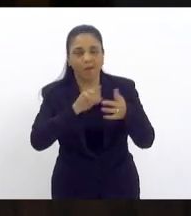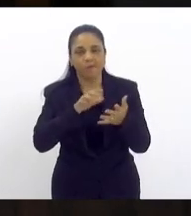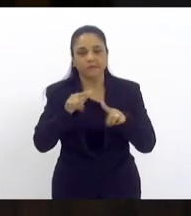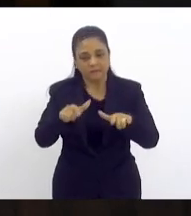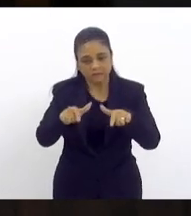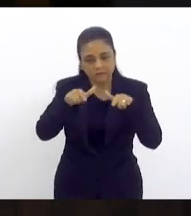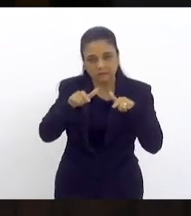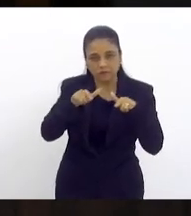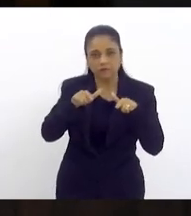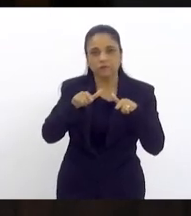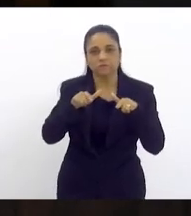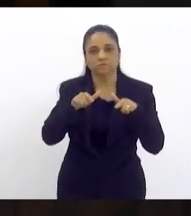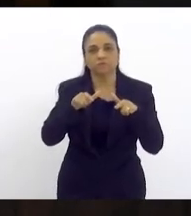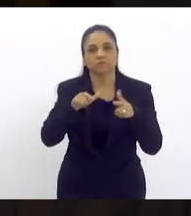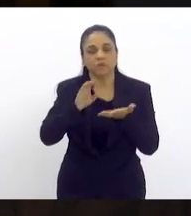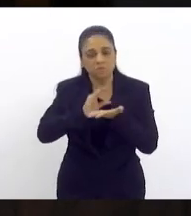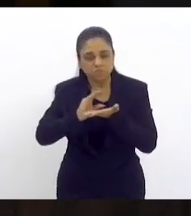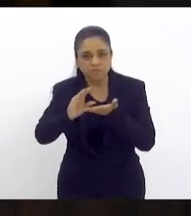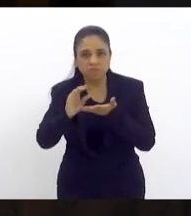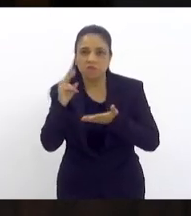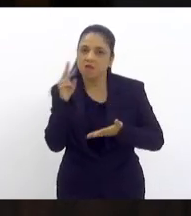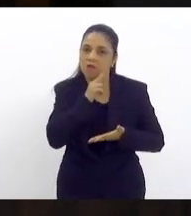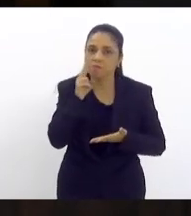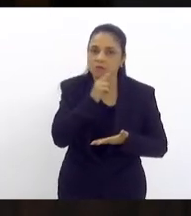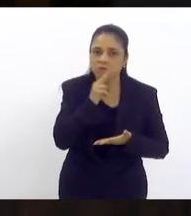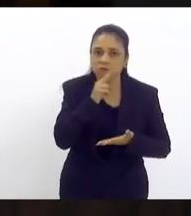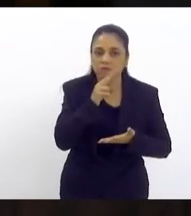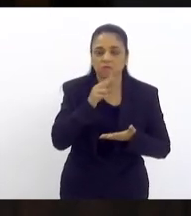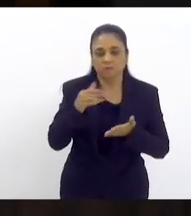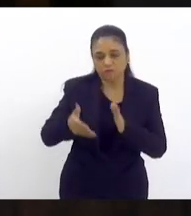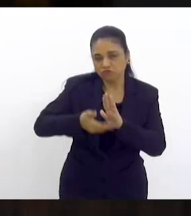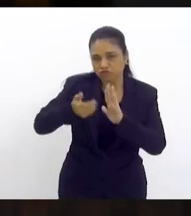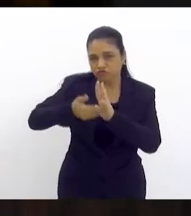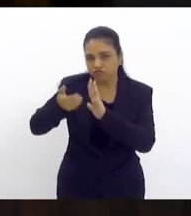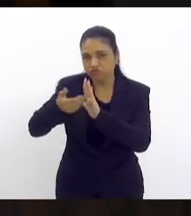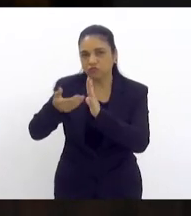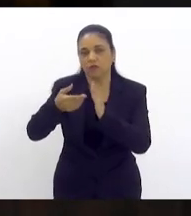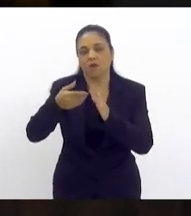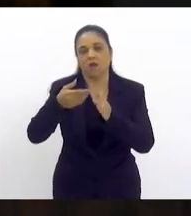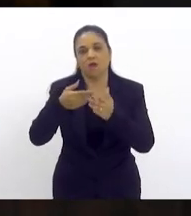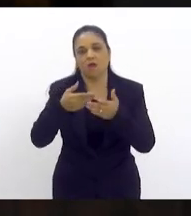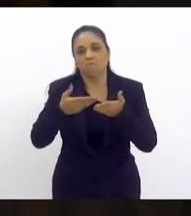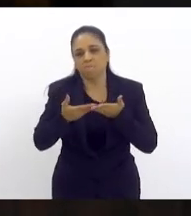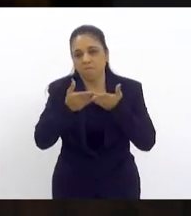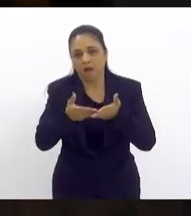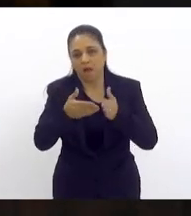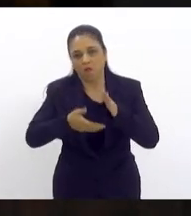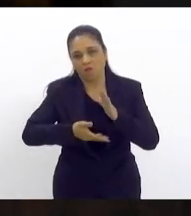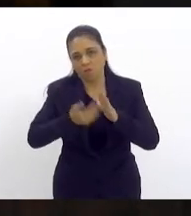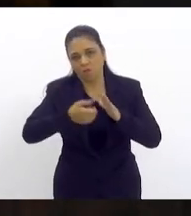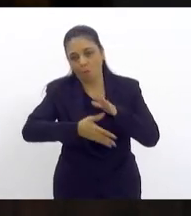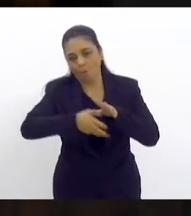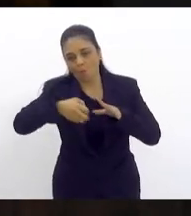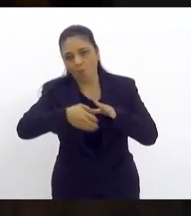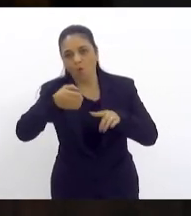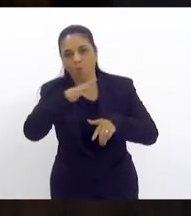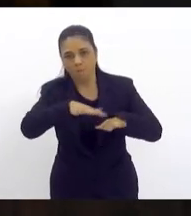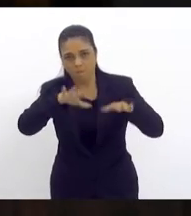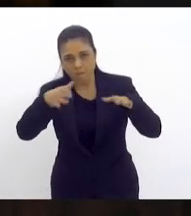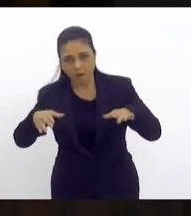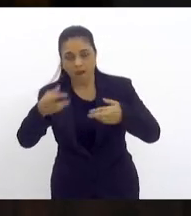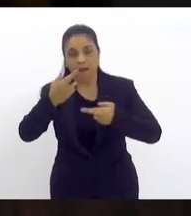criação do fundo de emergência para remoção de ativos marítimos ferramar regras de incentivos à atividade